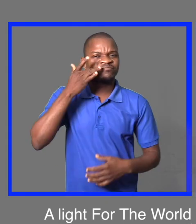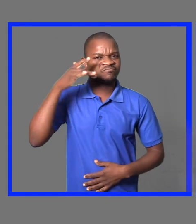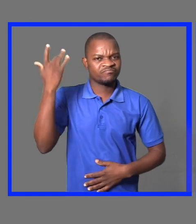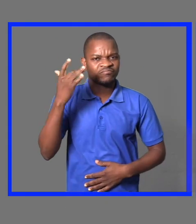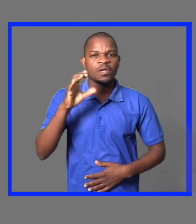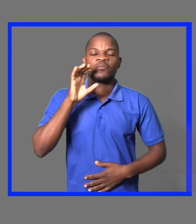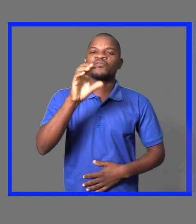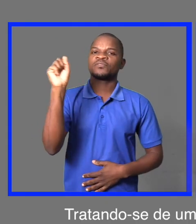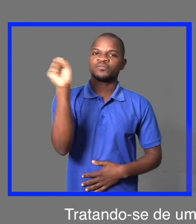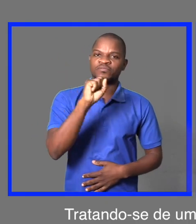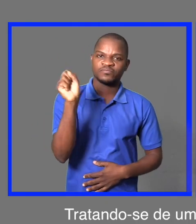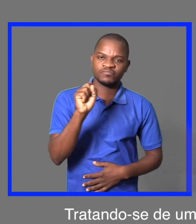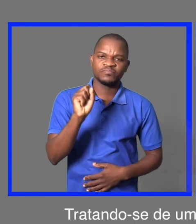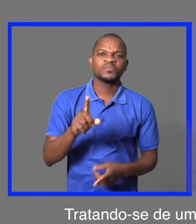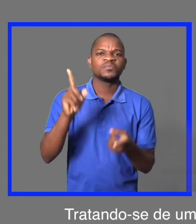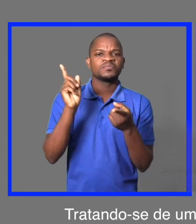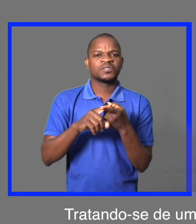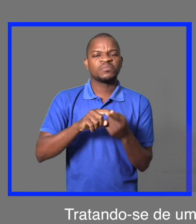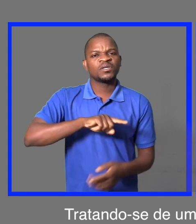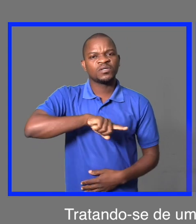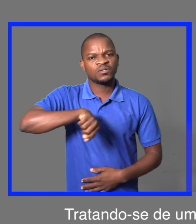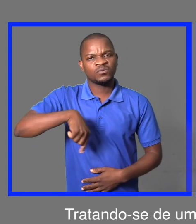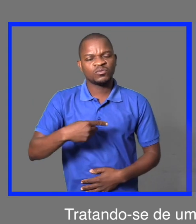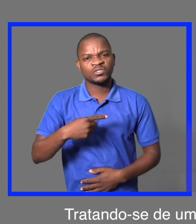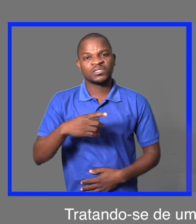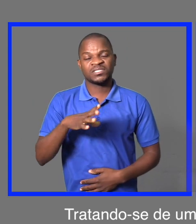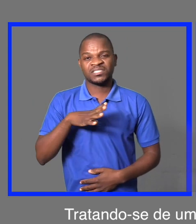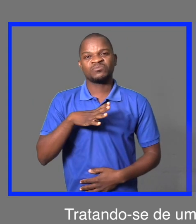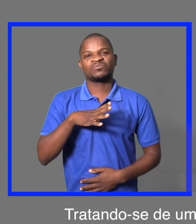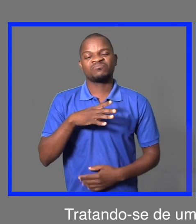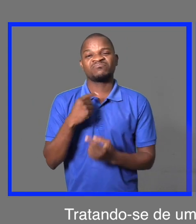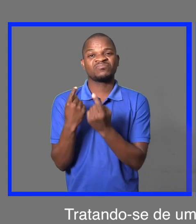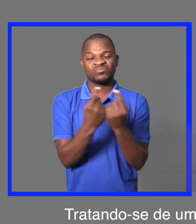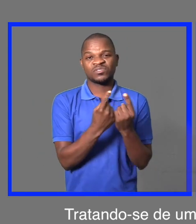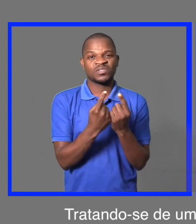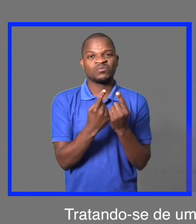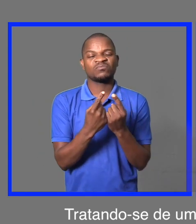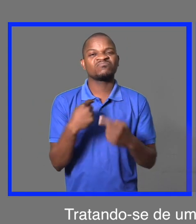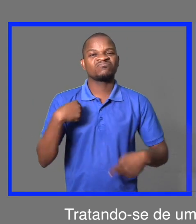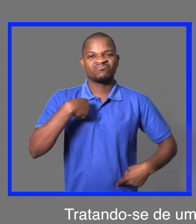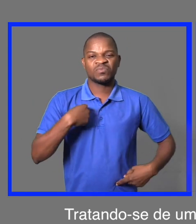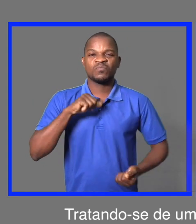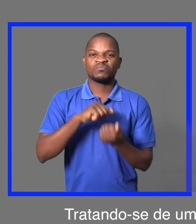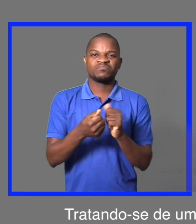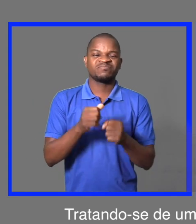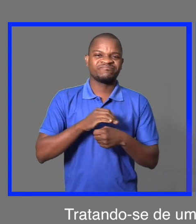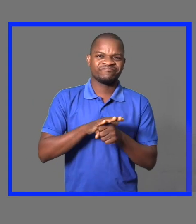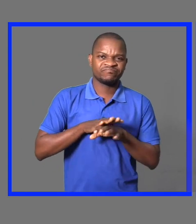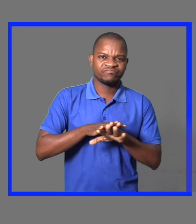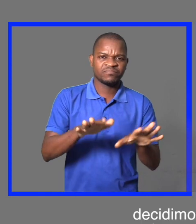Paulo. E tratando-se que estamos numa situação da pandemia do